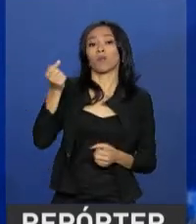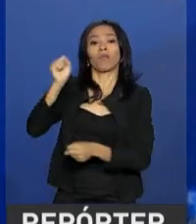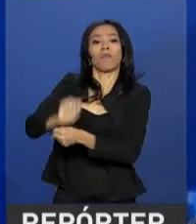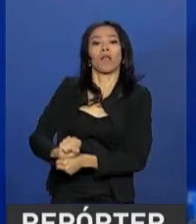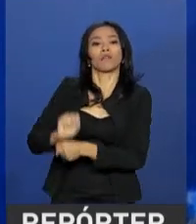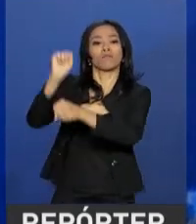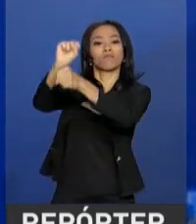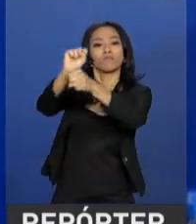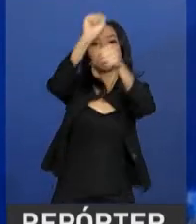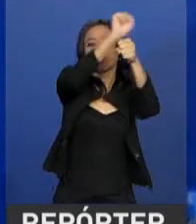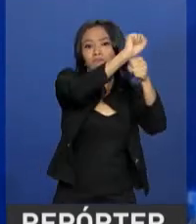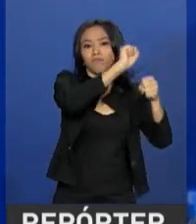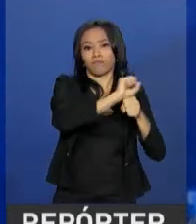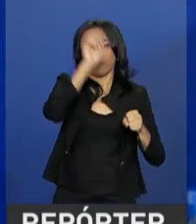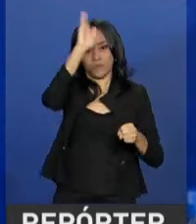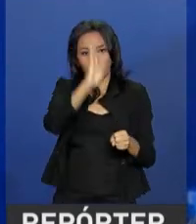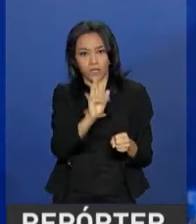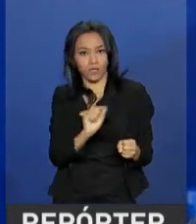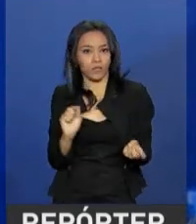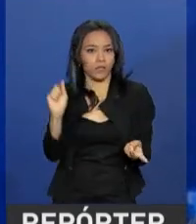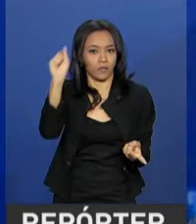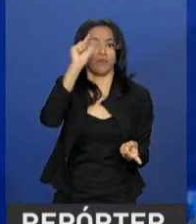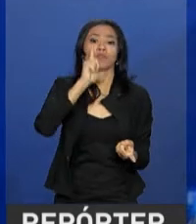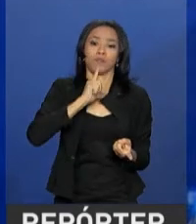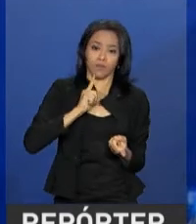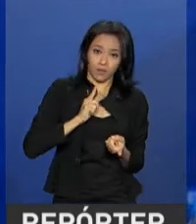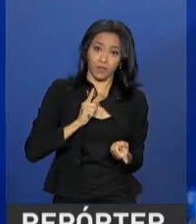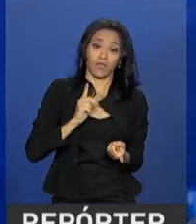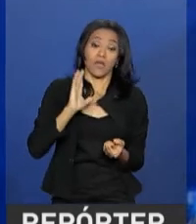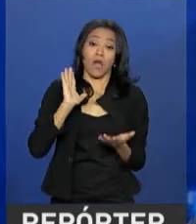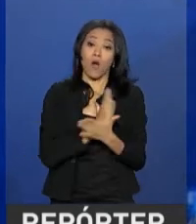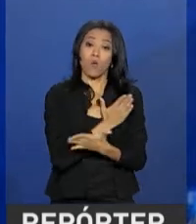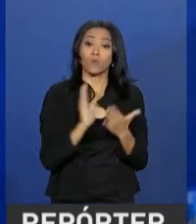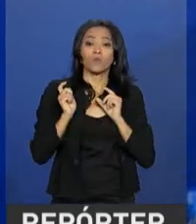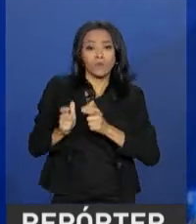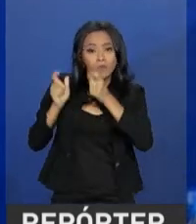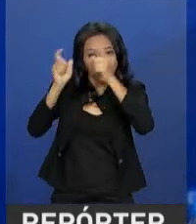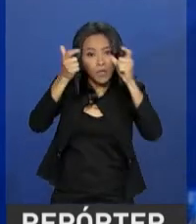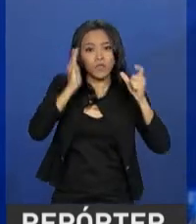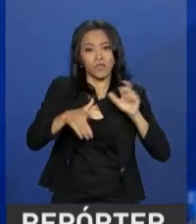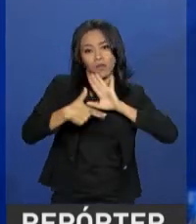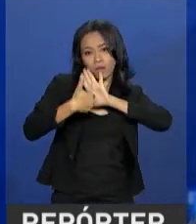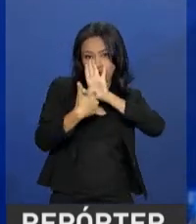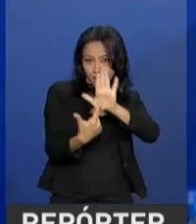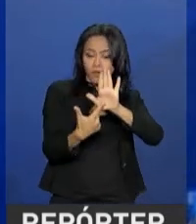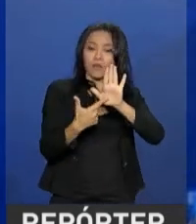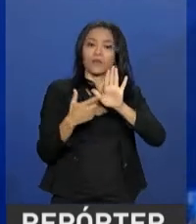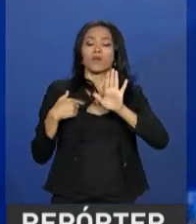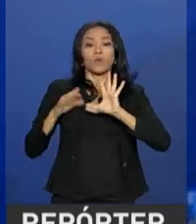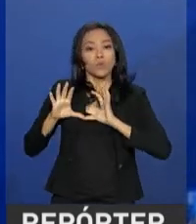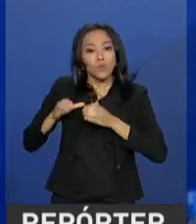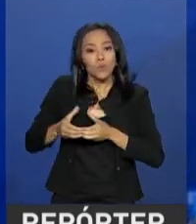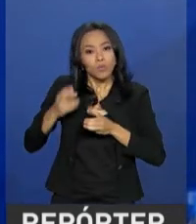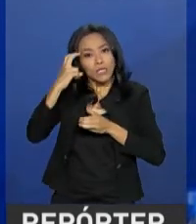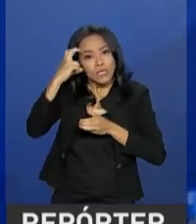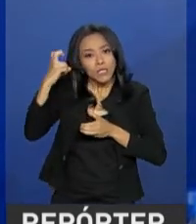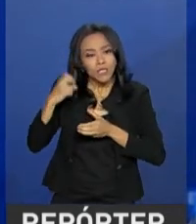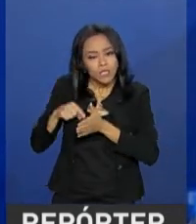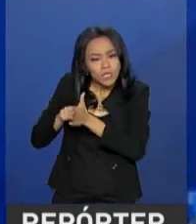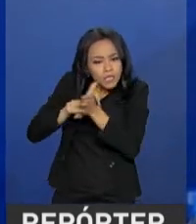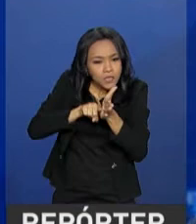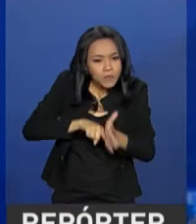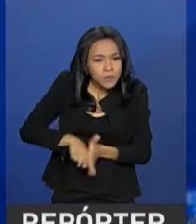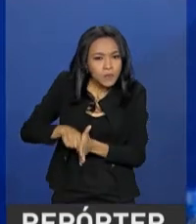por um motivo ou outro como foi colocada aqui alguns pontos ao serviço de inteligência de inteligência